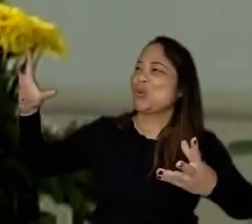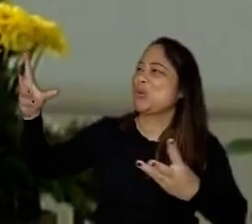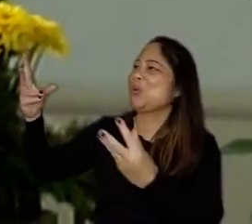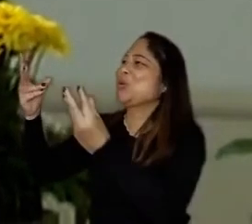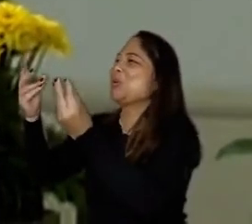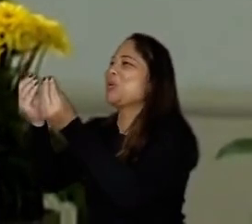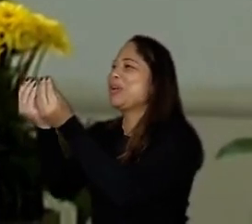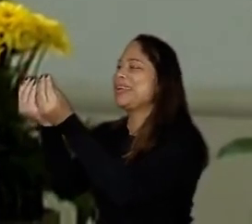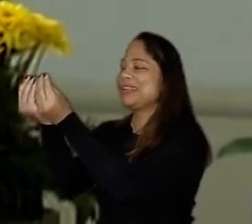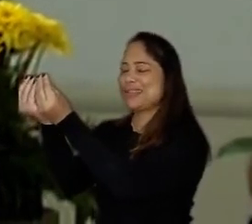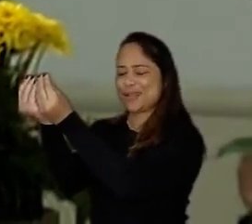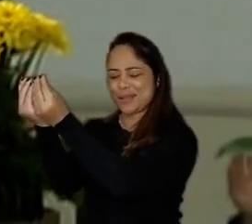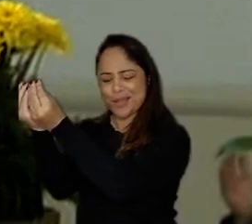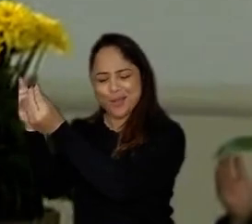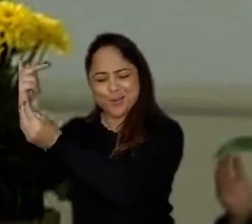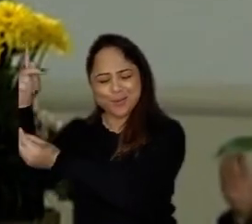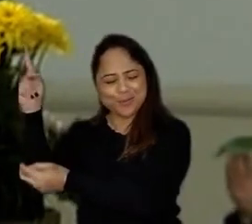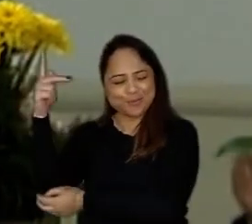teu.